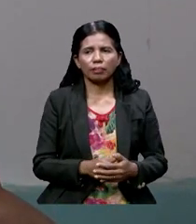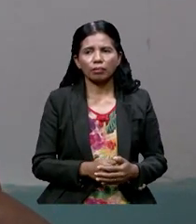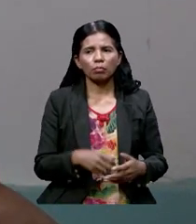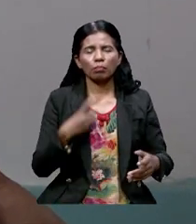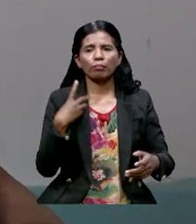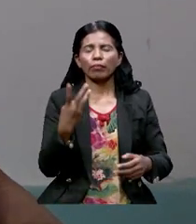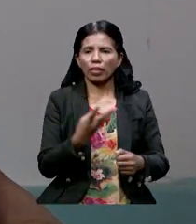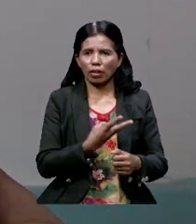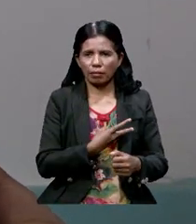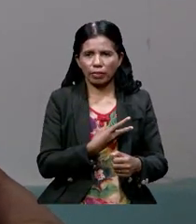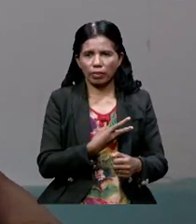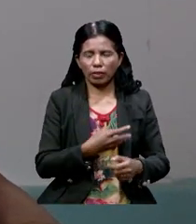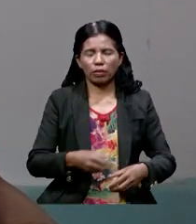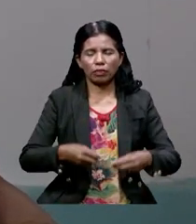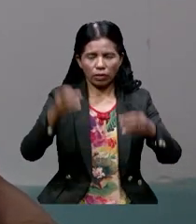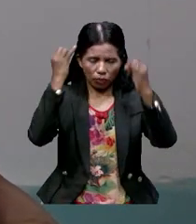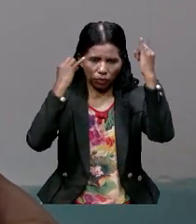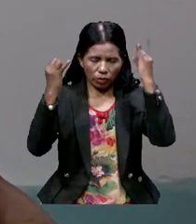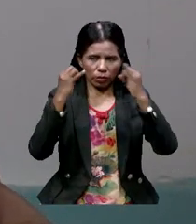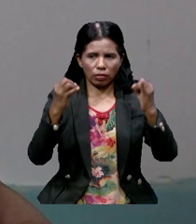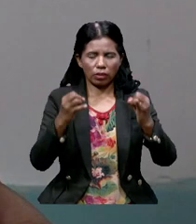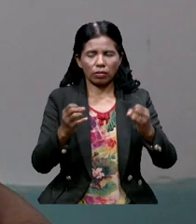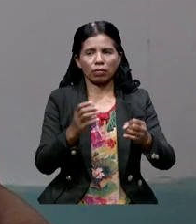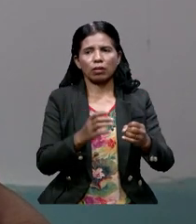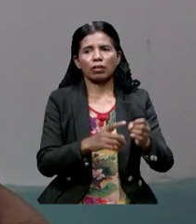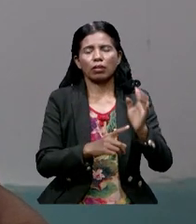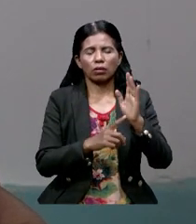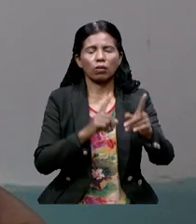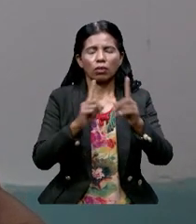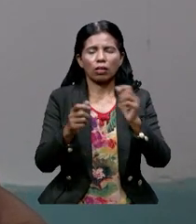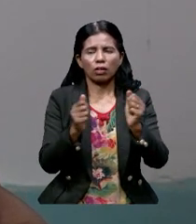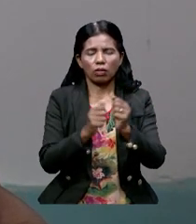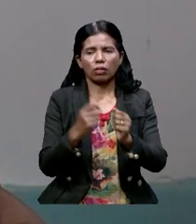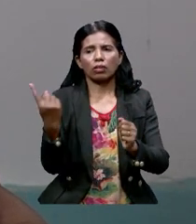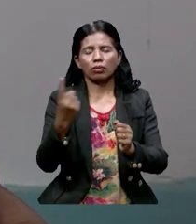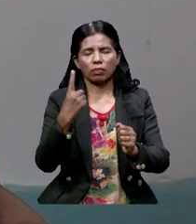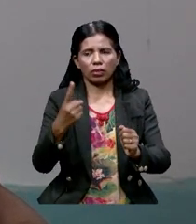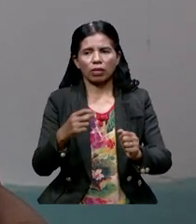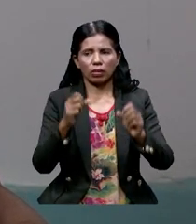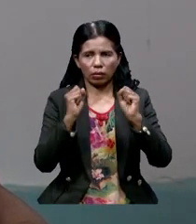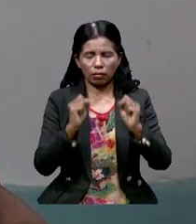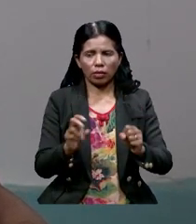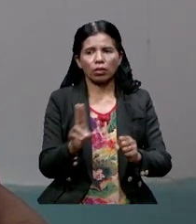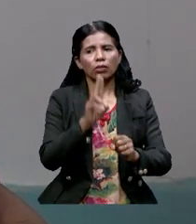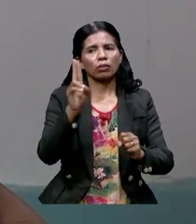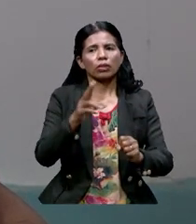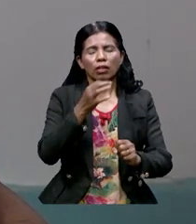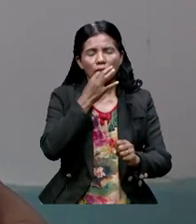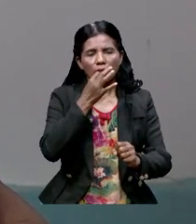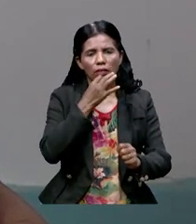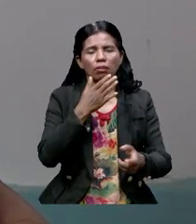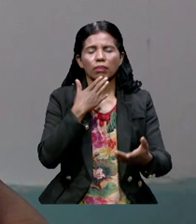ami for informação de ata promoção de aconselhamento na fatin para bele utiliza a hane de